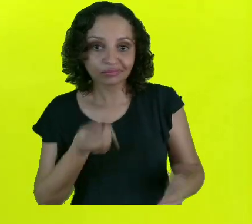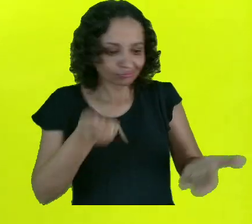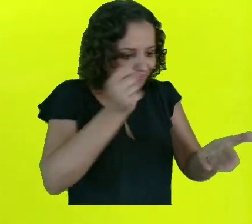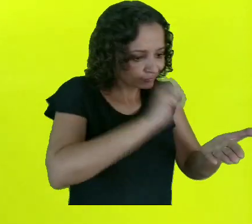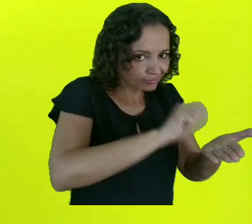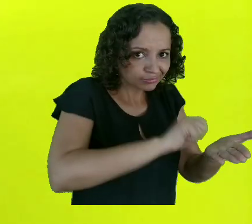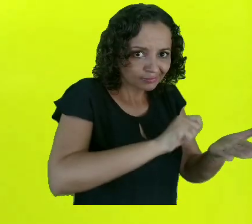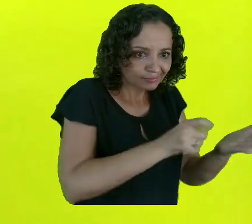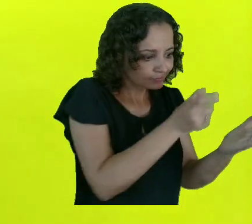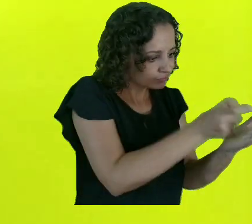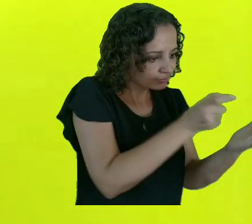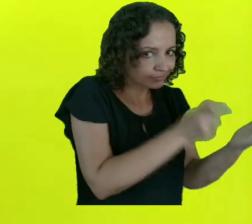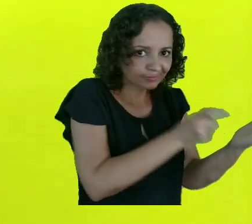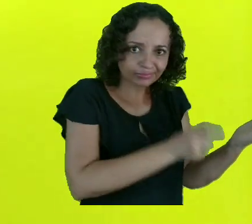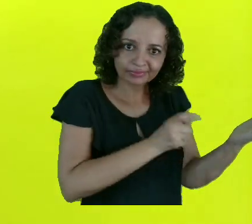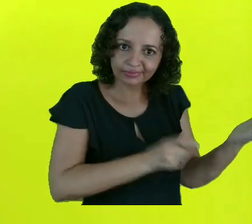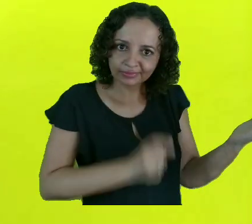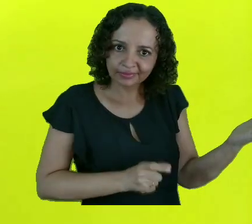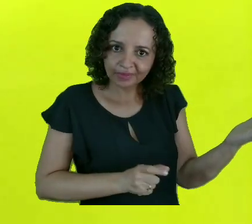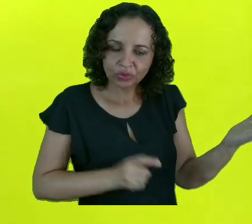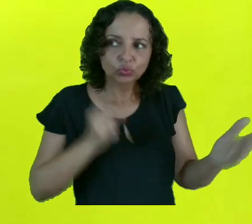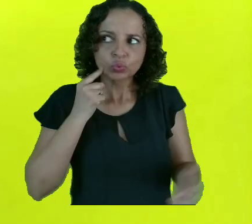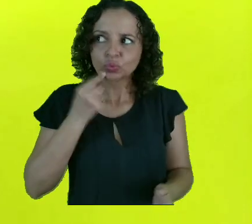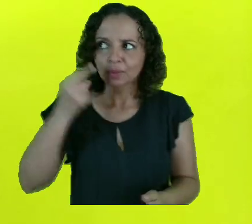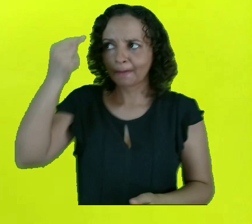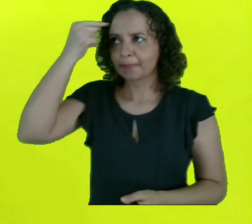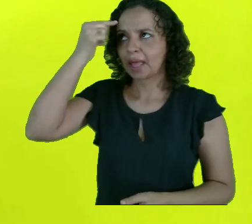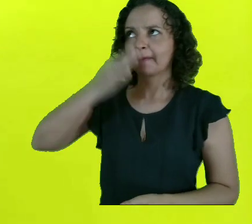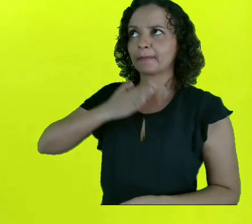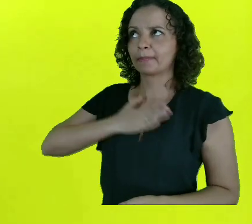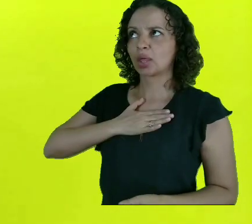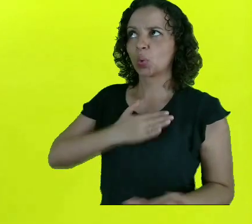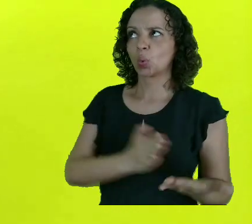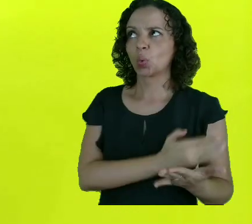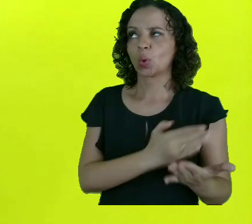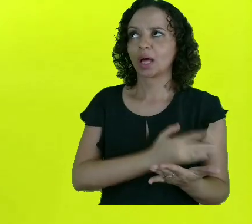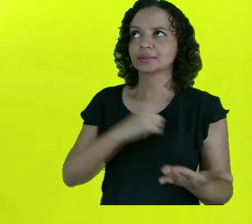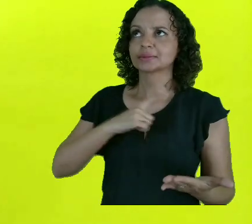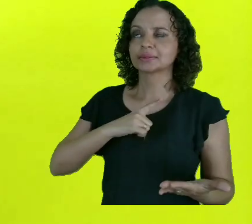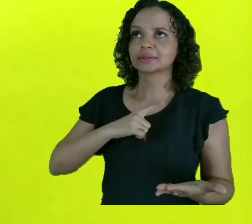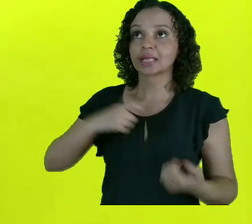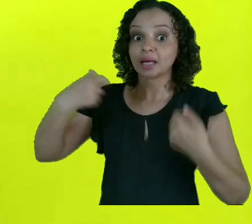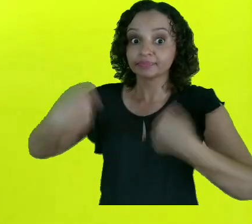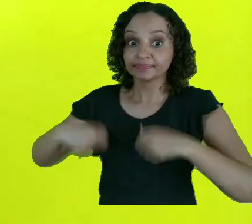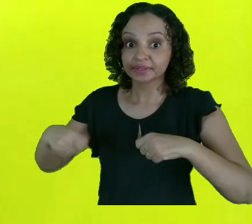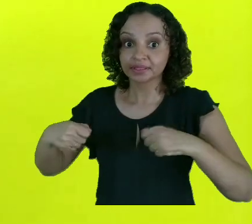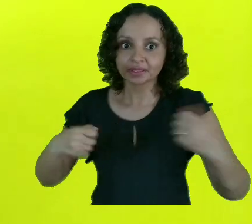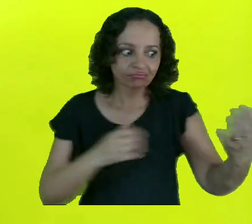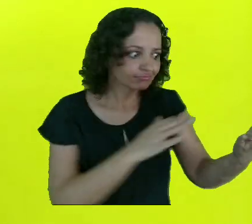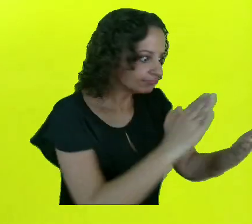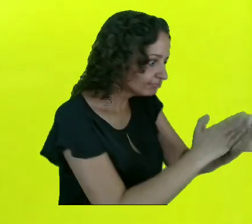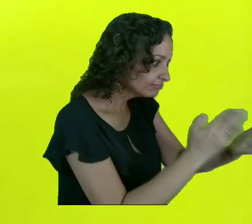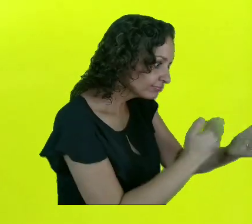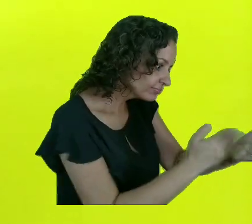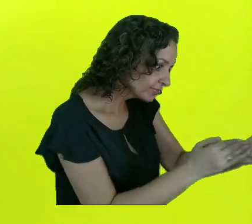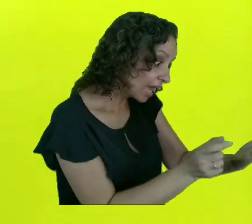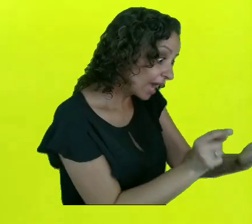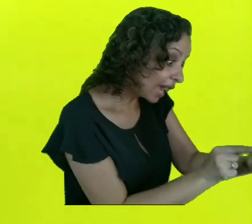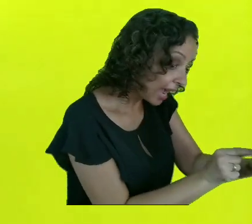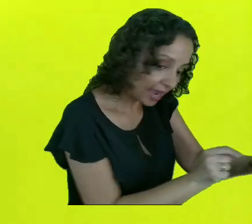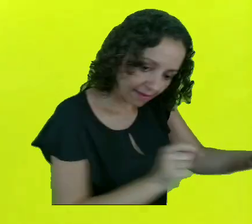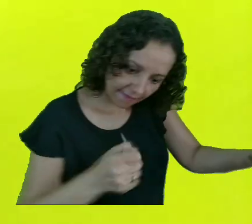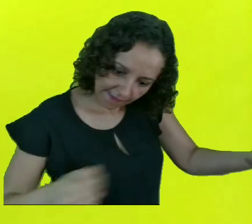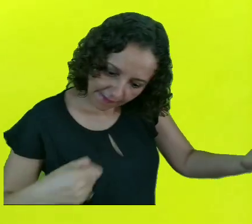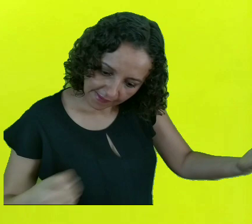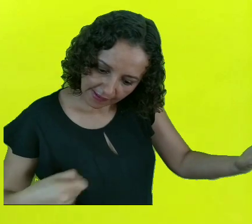é dele. Esse vocabulário é meu. E toda vez que ele precisar, ele vai consultar esse caderno para